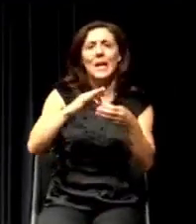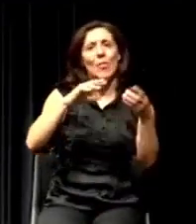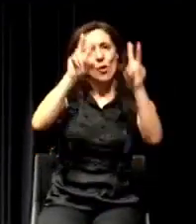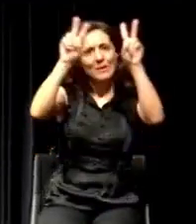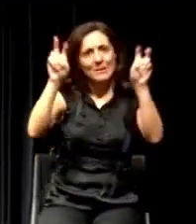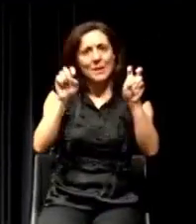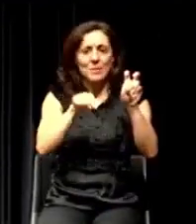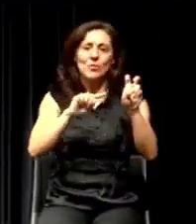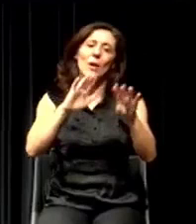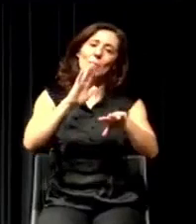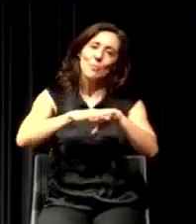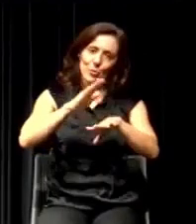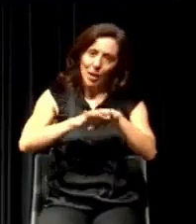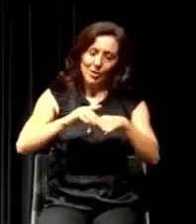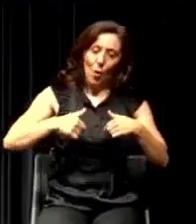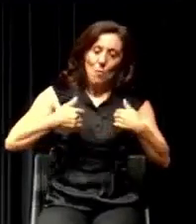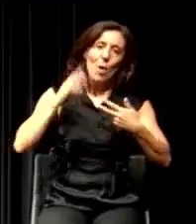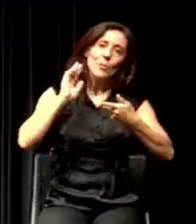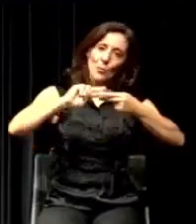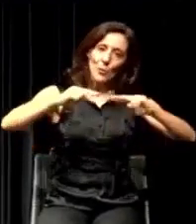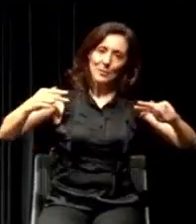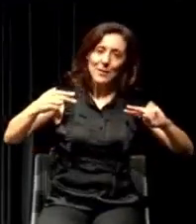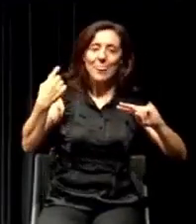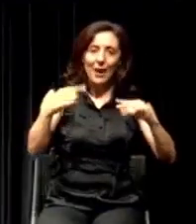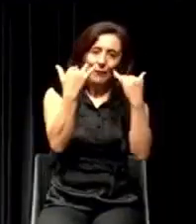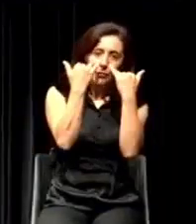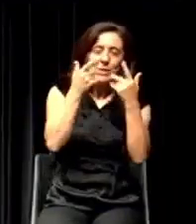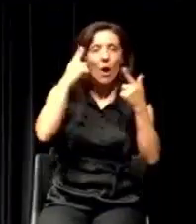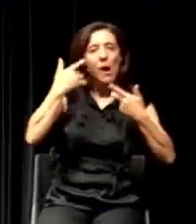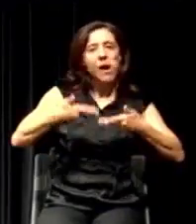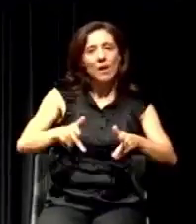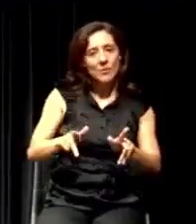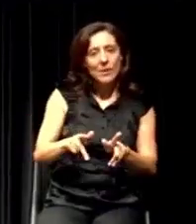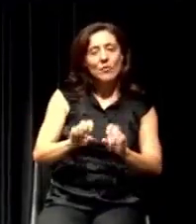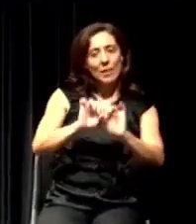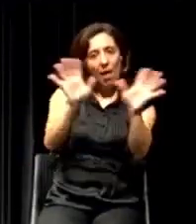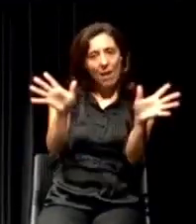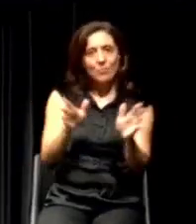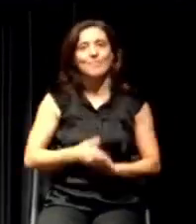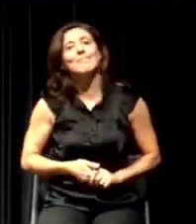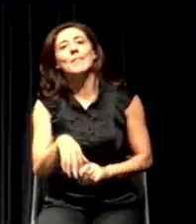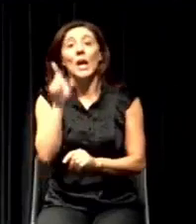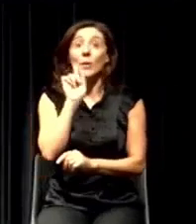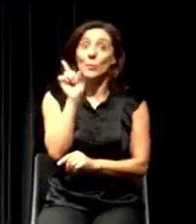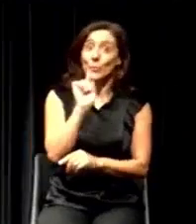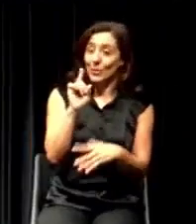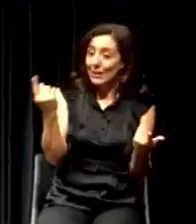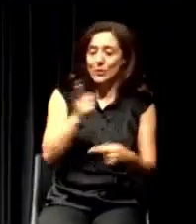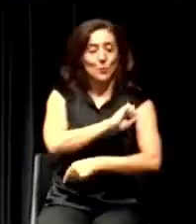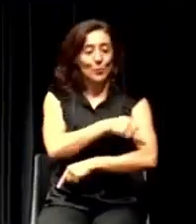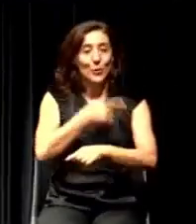e se deve ser boa parte da incapacidade do próprio município de ter uma mensagem em uma estratégia Claras é fundamental